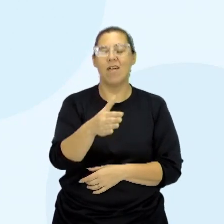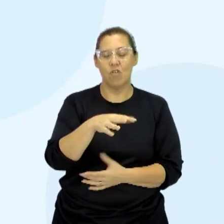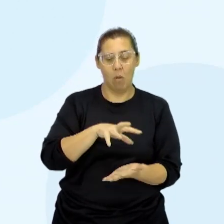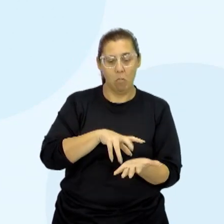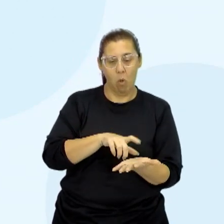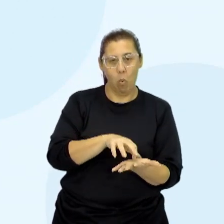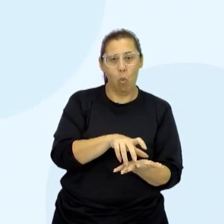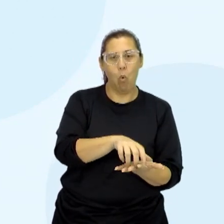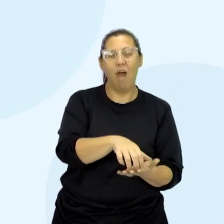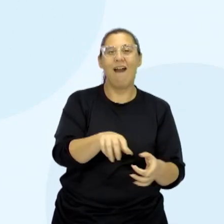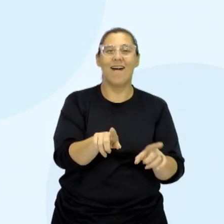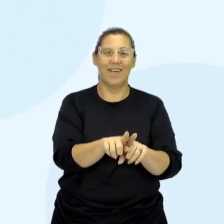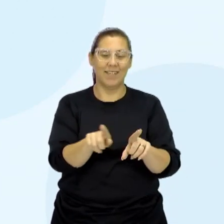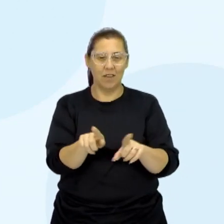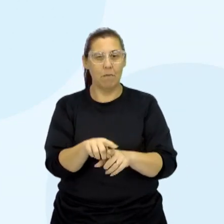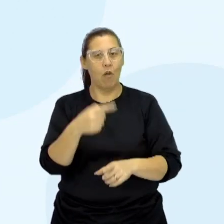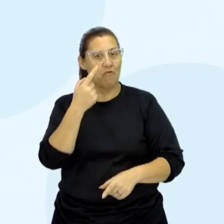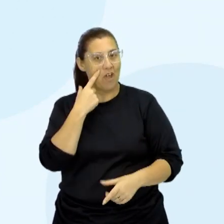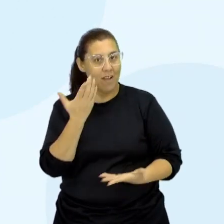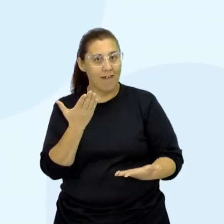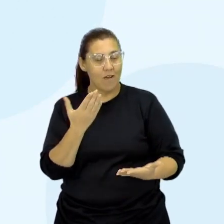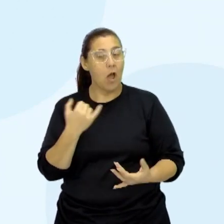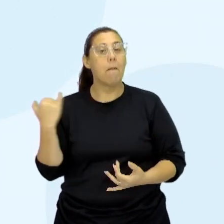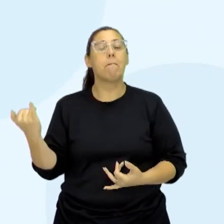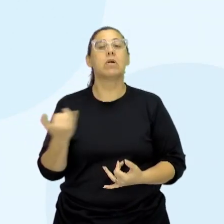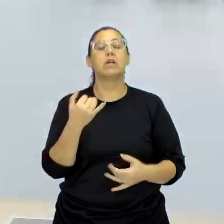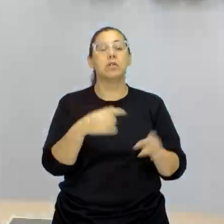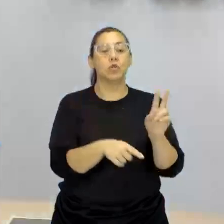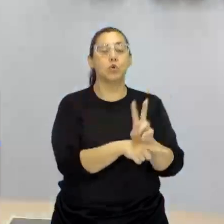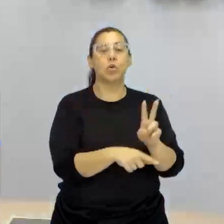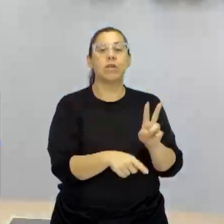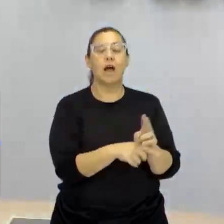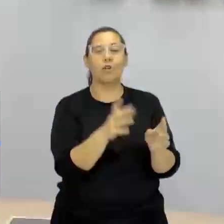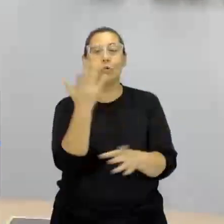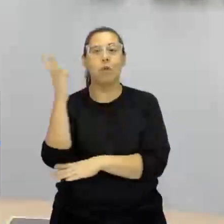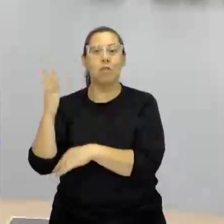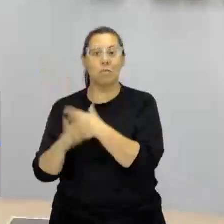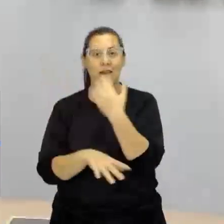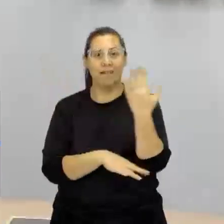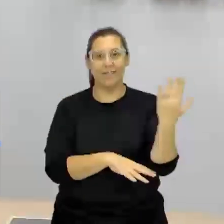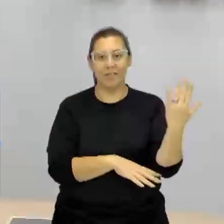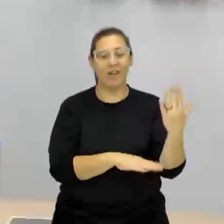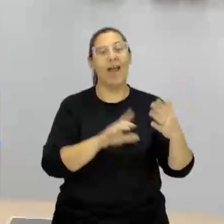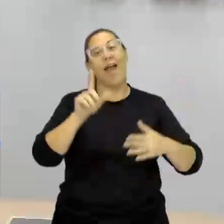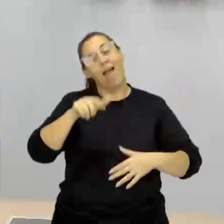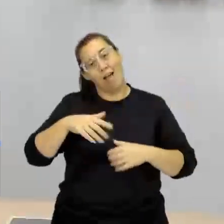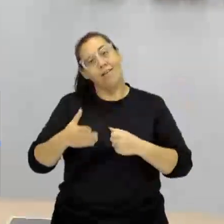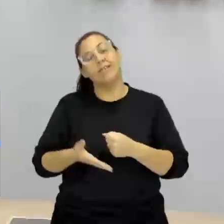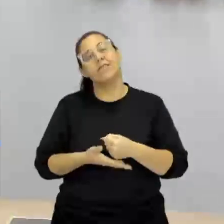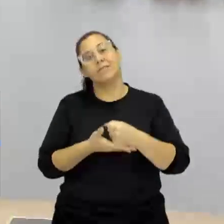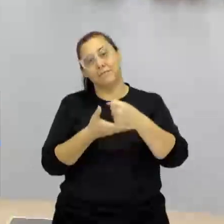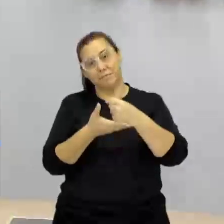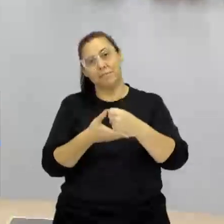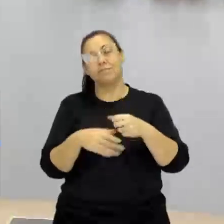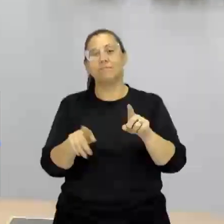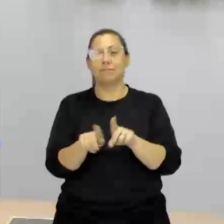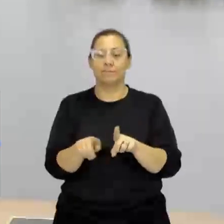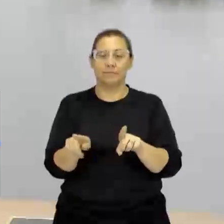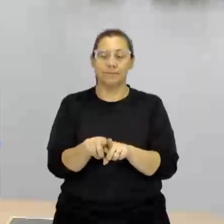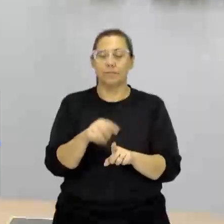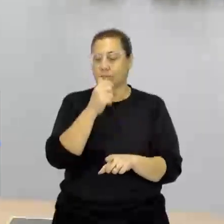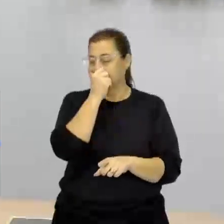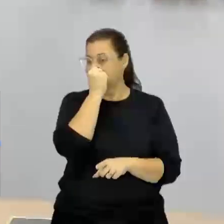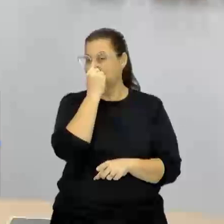da manutenção, né, do meio ambiente, né, até por uma questão de sustentabilidade, né, e um meio de sustento